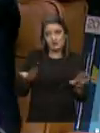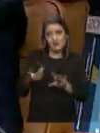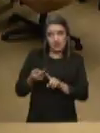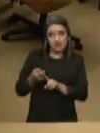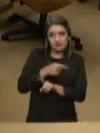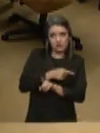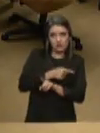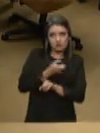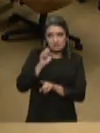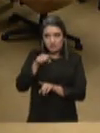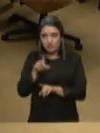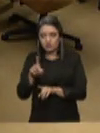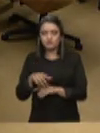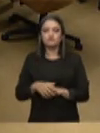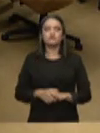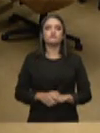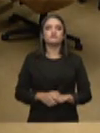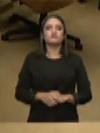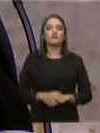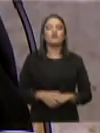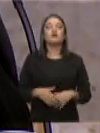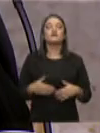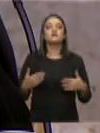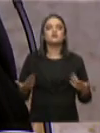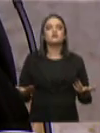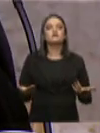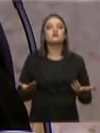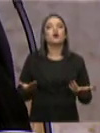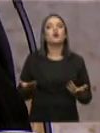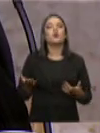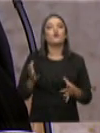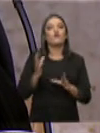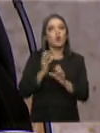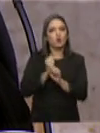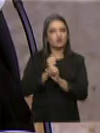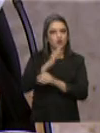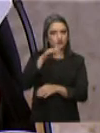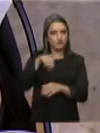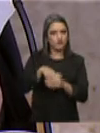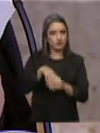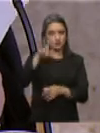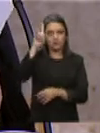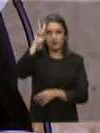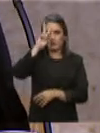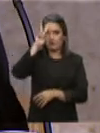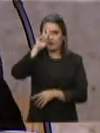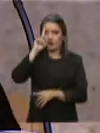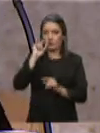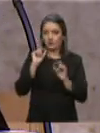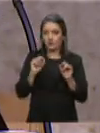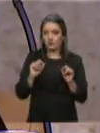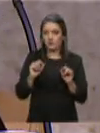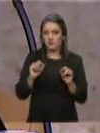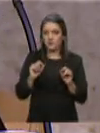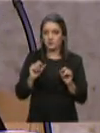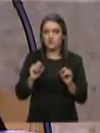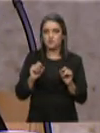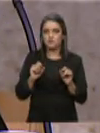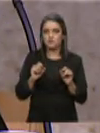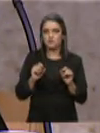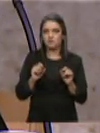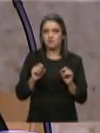então... Eu colho os votos, mas só para relembrar, né, na linha do que Vossa Excelência acabou de dizer, ministro Luiz